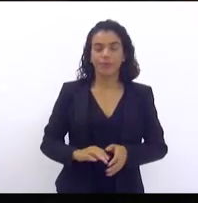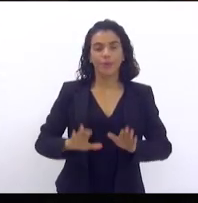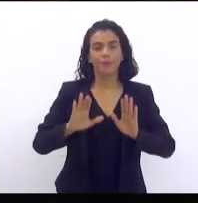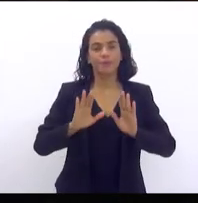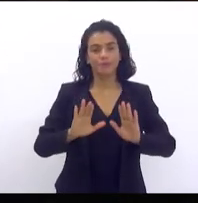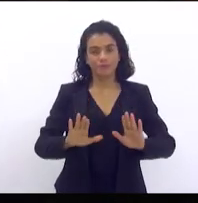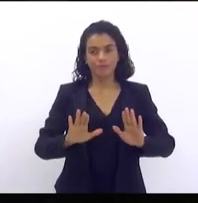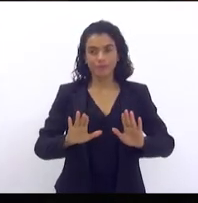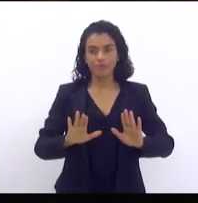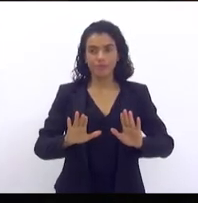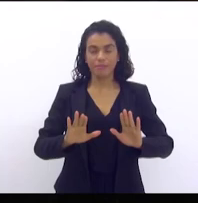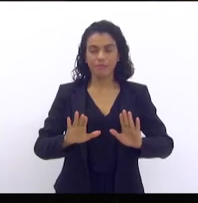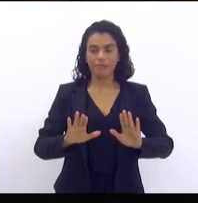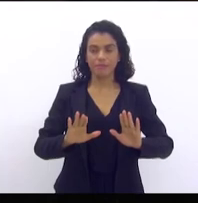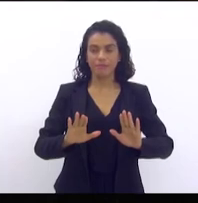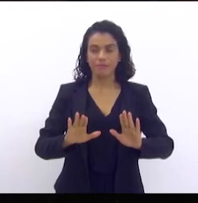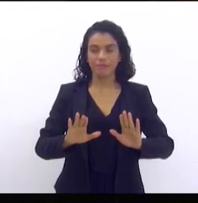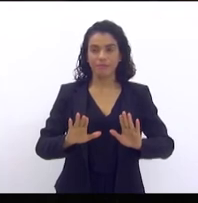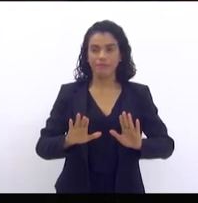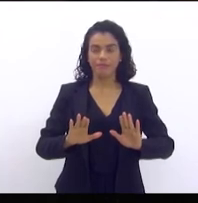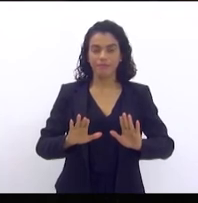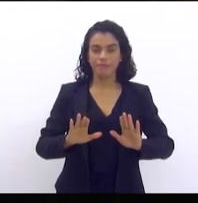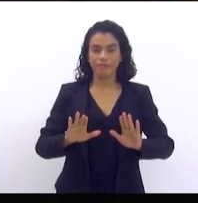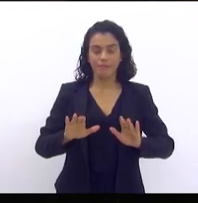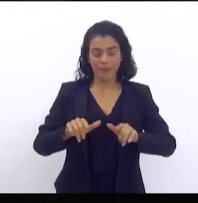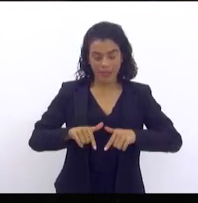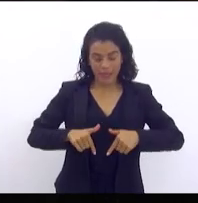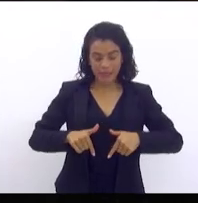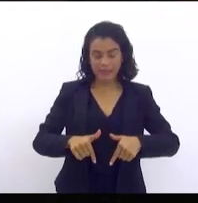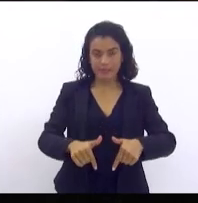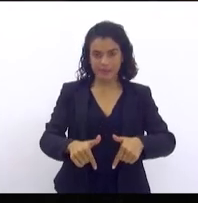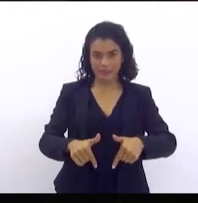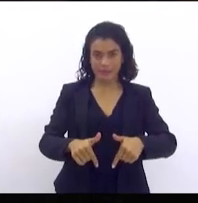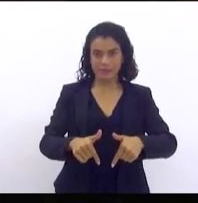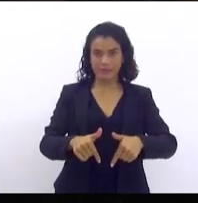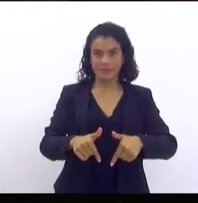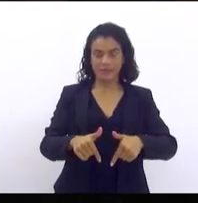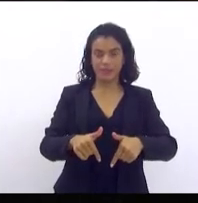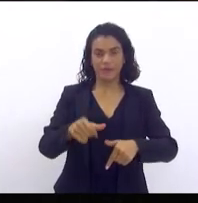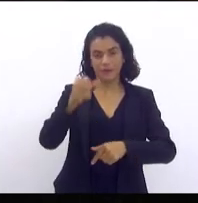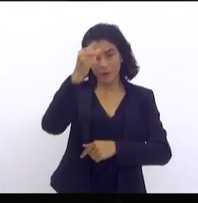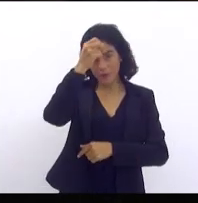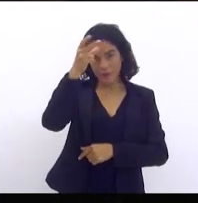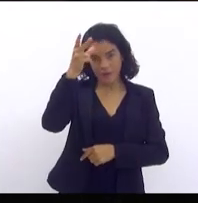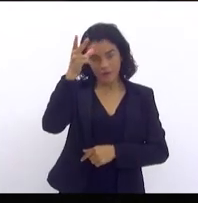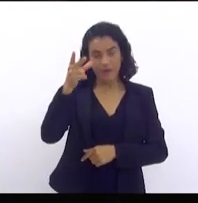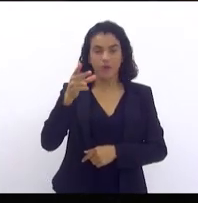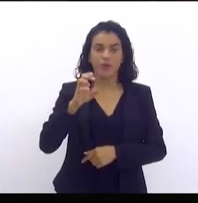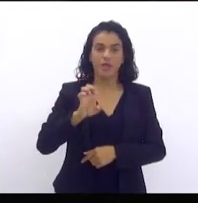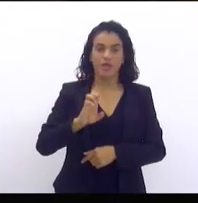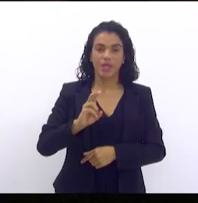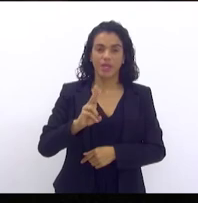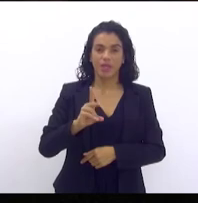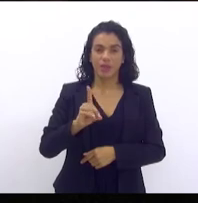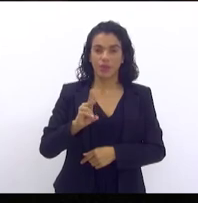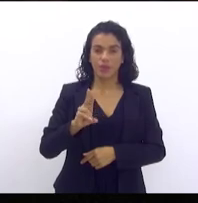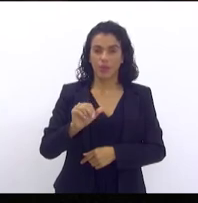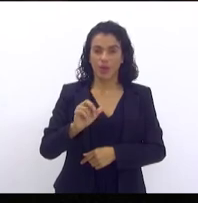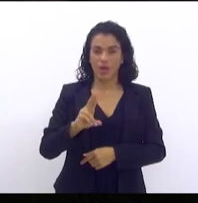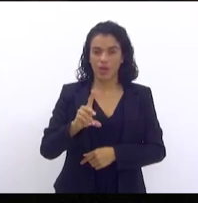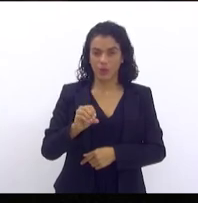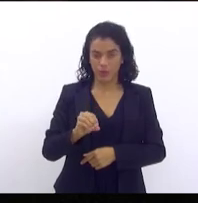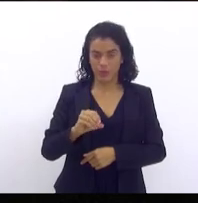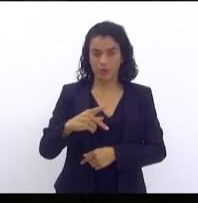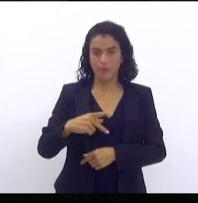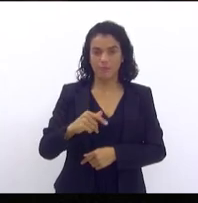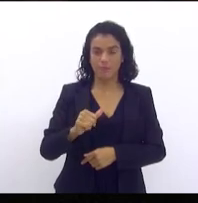Mas louvo a iniciativa do prefeito Eduardo Paes, porque uma